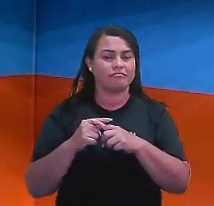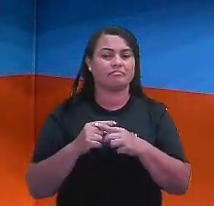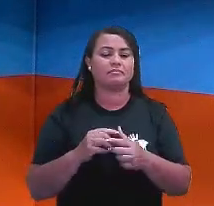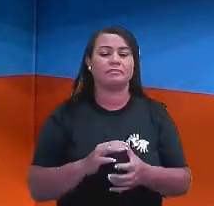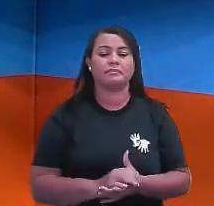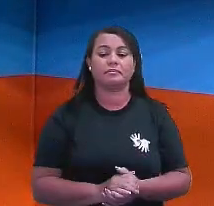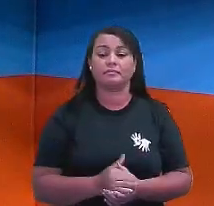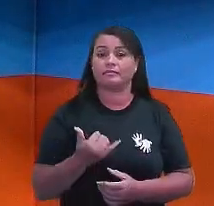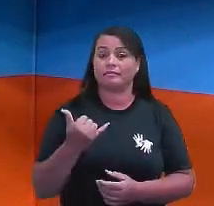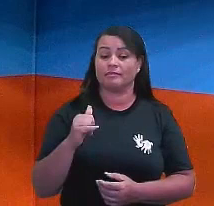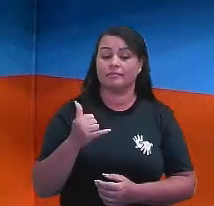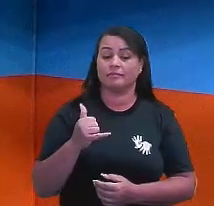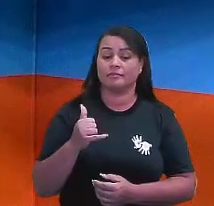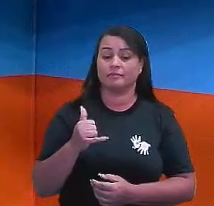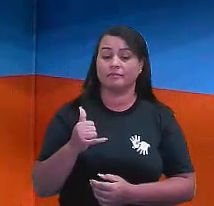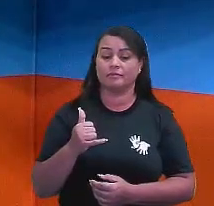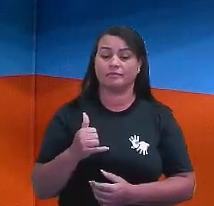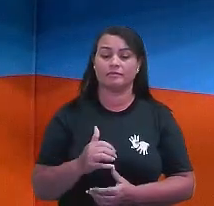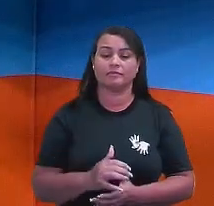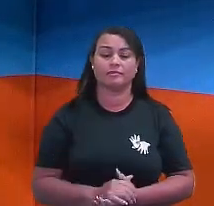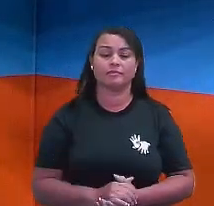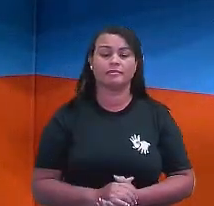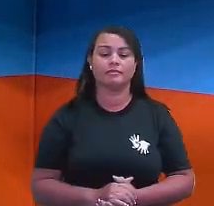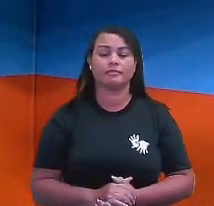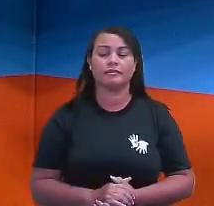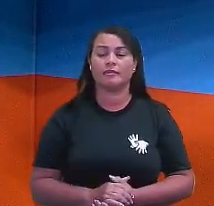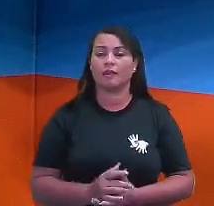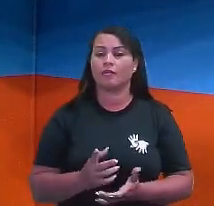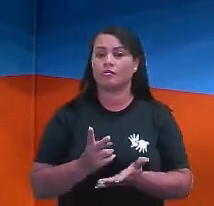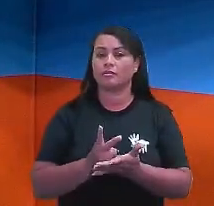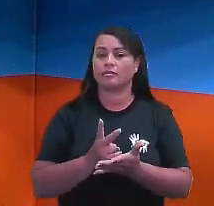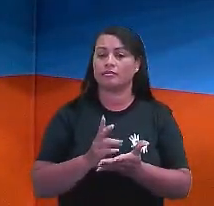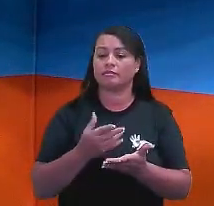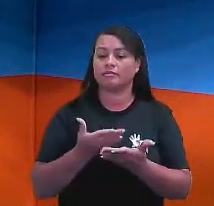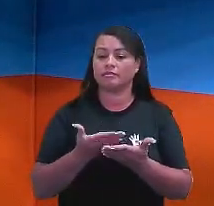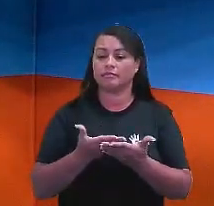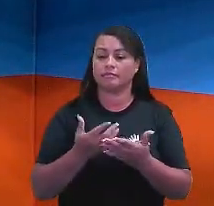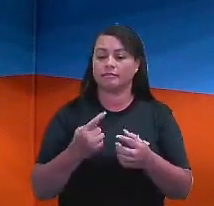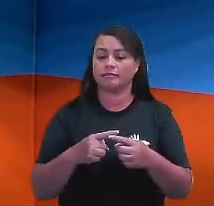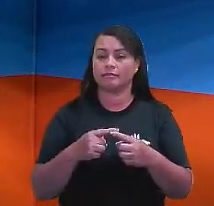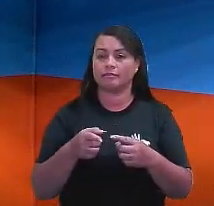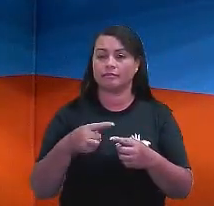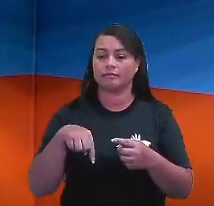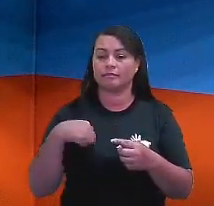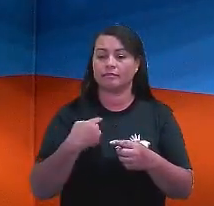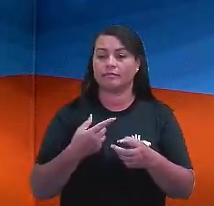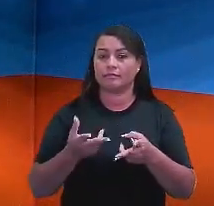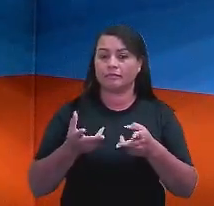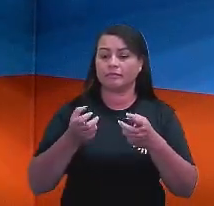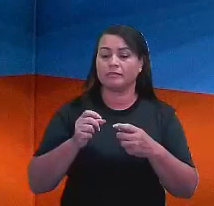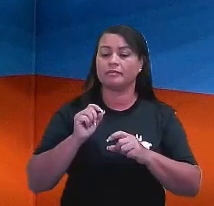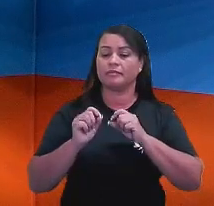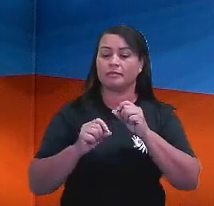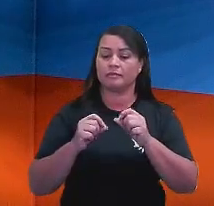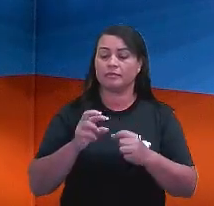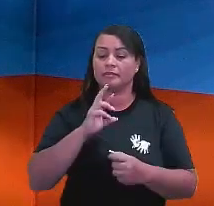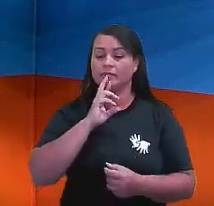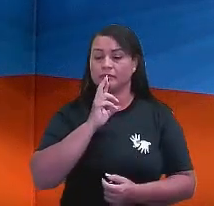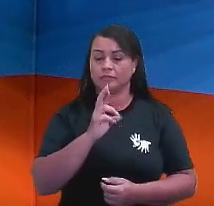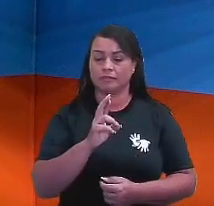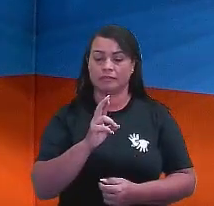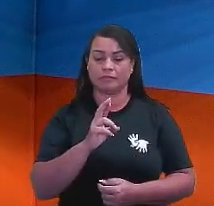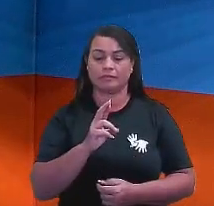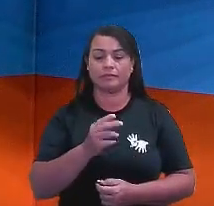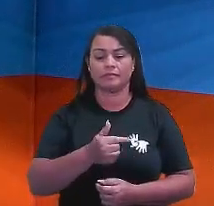mentalmente. Beleza? Então, seguindo com a nossa aula, o que é que a gente percebe, então, agora? Eu preciso resolver